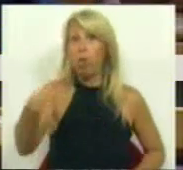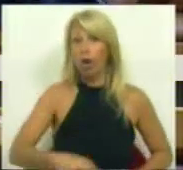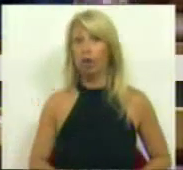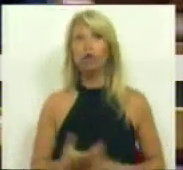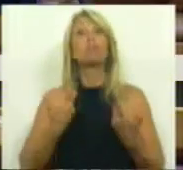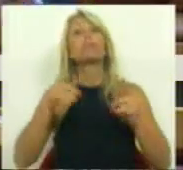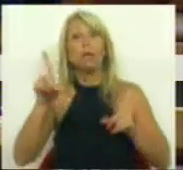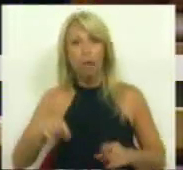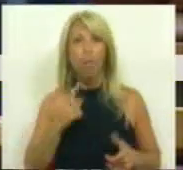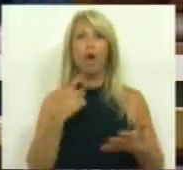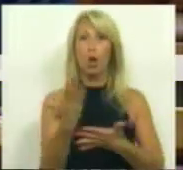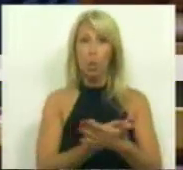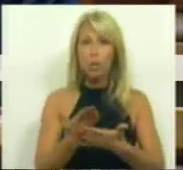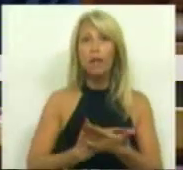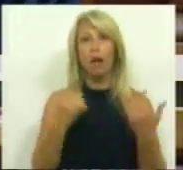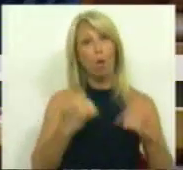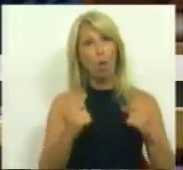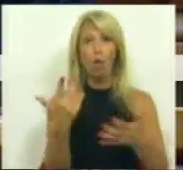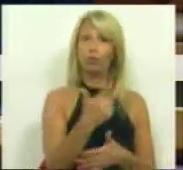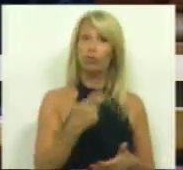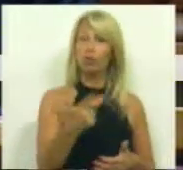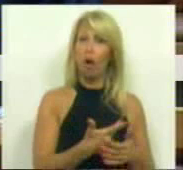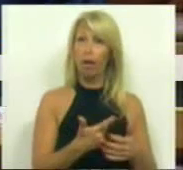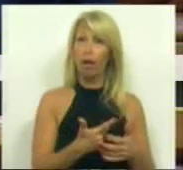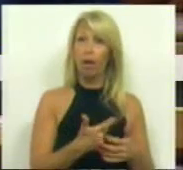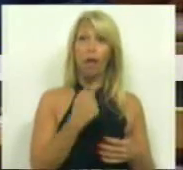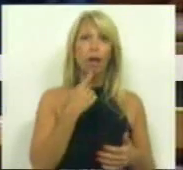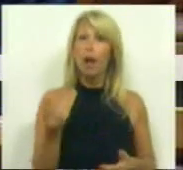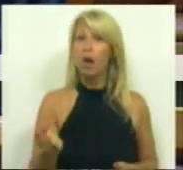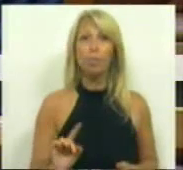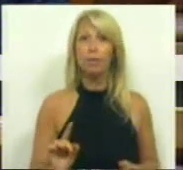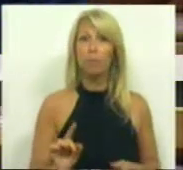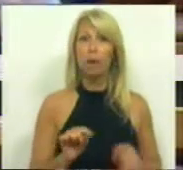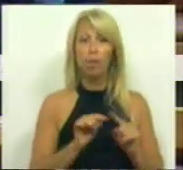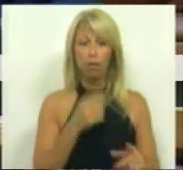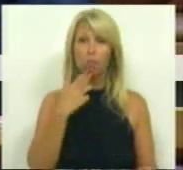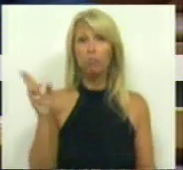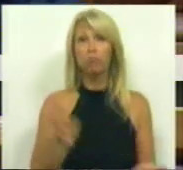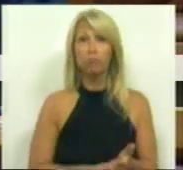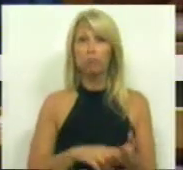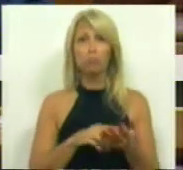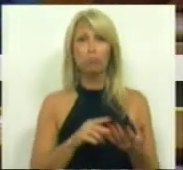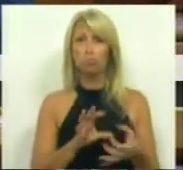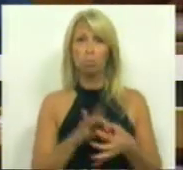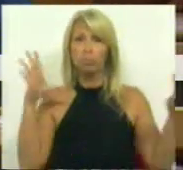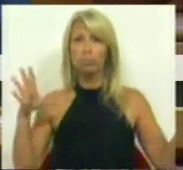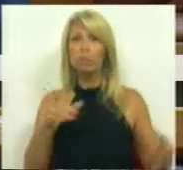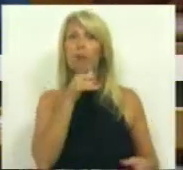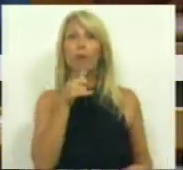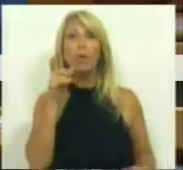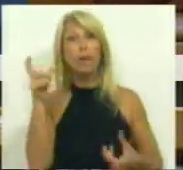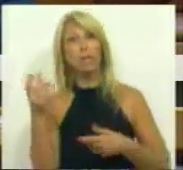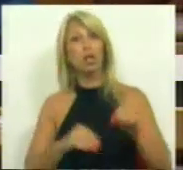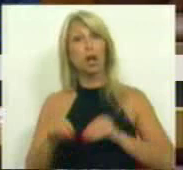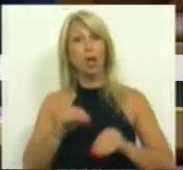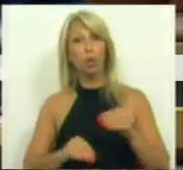tinham negociado esse memorando com a Troika, e não se aperceberam que ele realmente não colava com as promessas